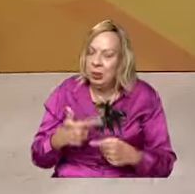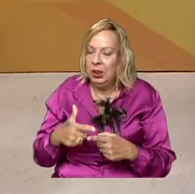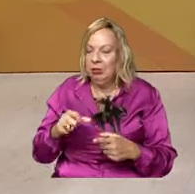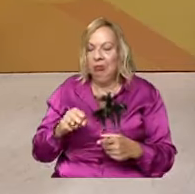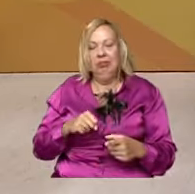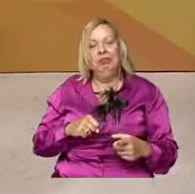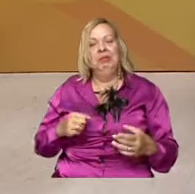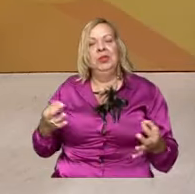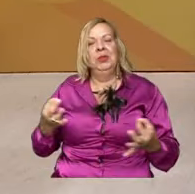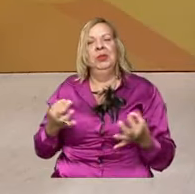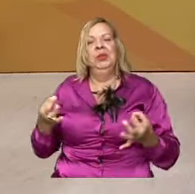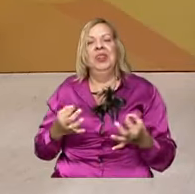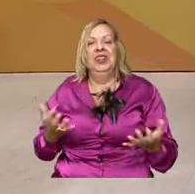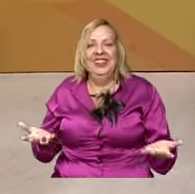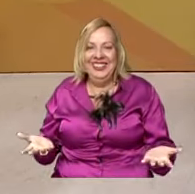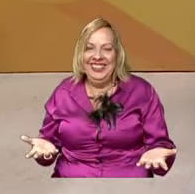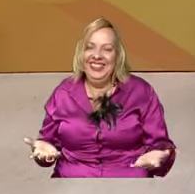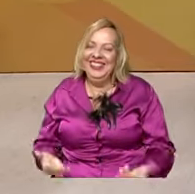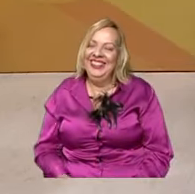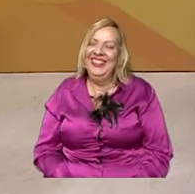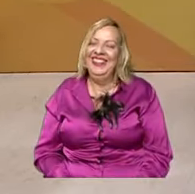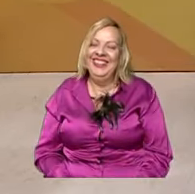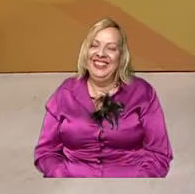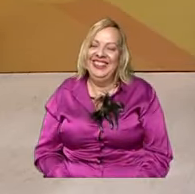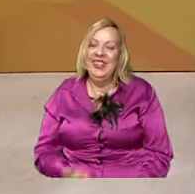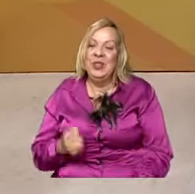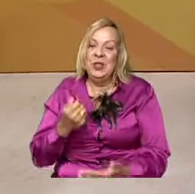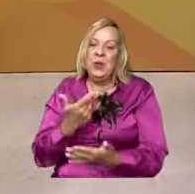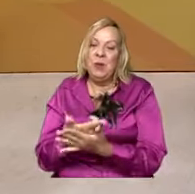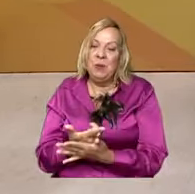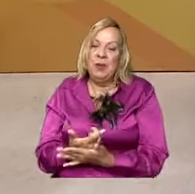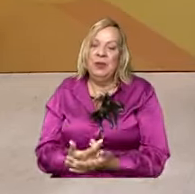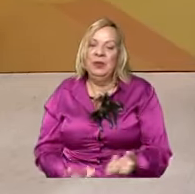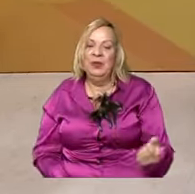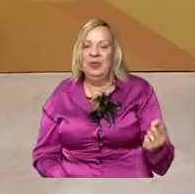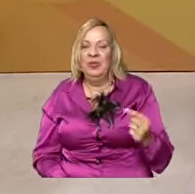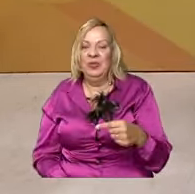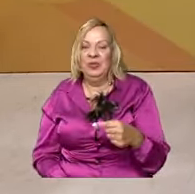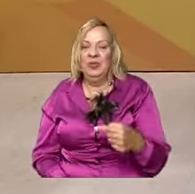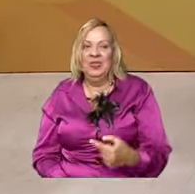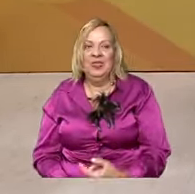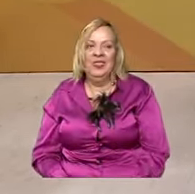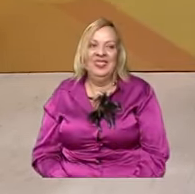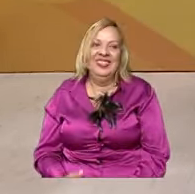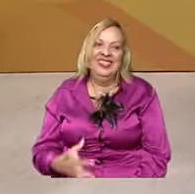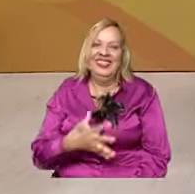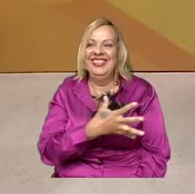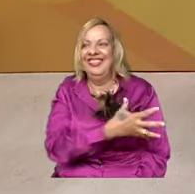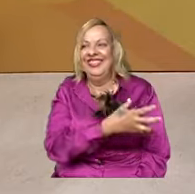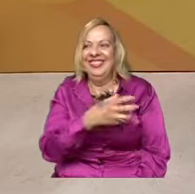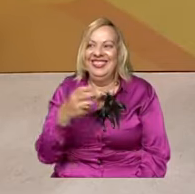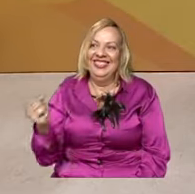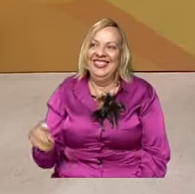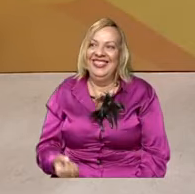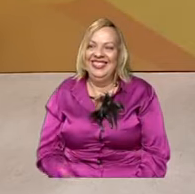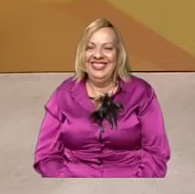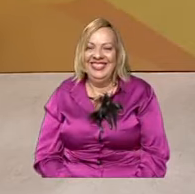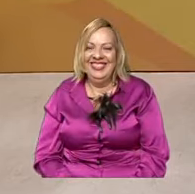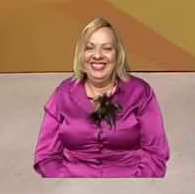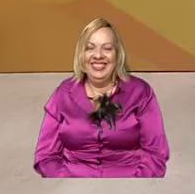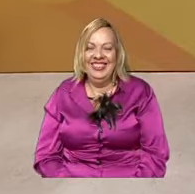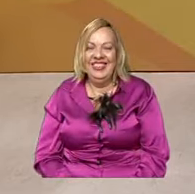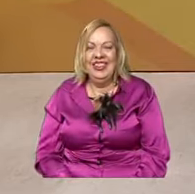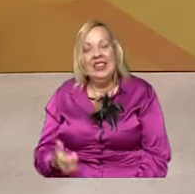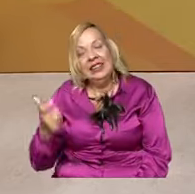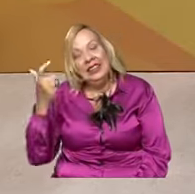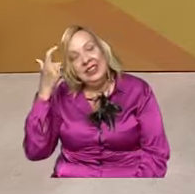que adquirir o CajuCap. QR Code aqui, ó, já pegou o celular para adquirir. Tá é vendo? Isso. Essa é a ação. Não adianta, é ação. Não